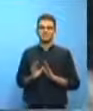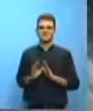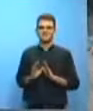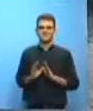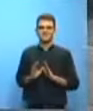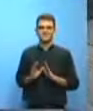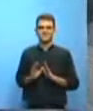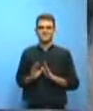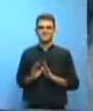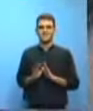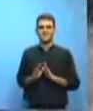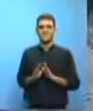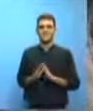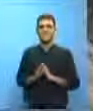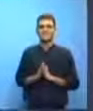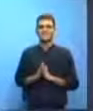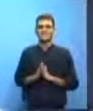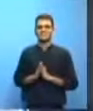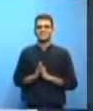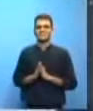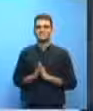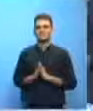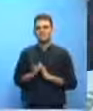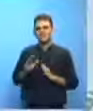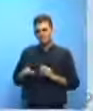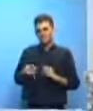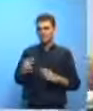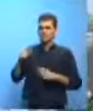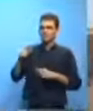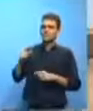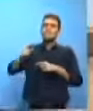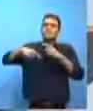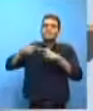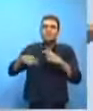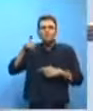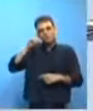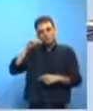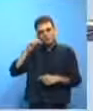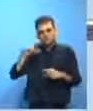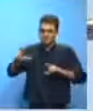Aí tomou. No outro dia ele foi trabalhar, pensativo.